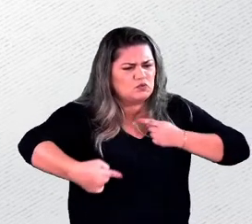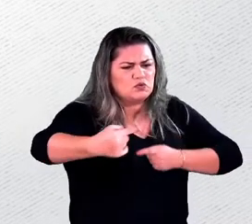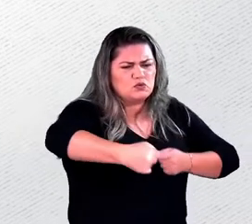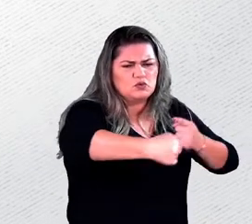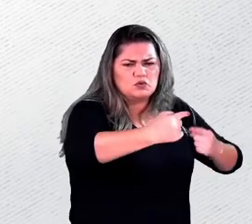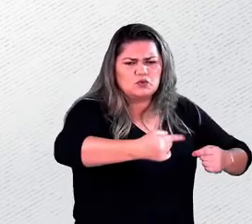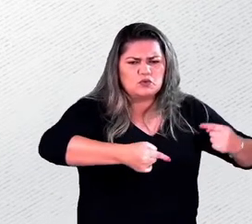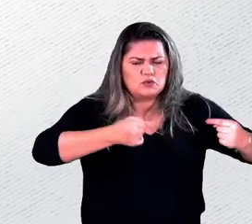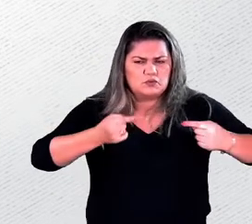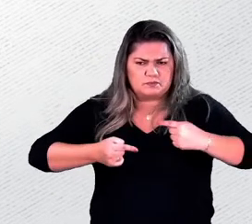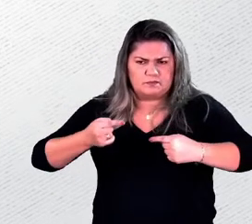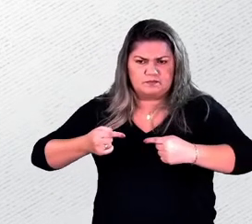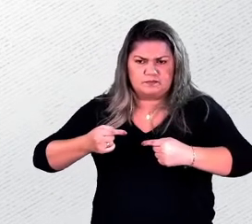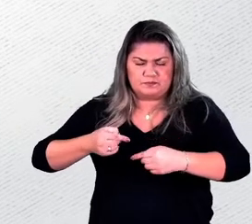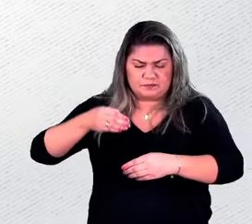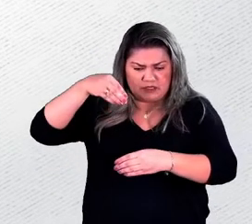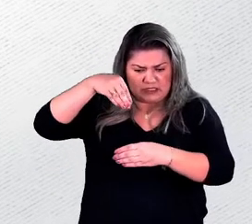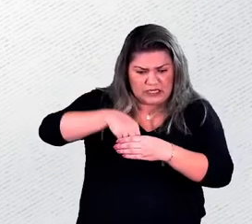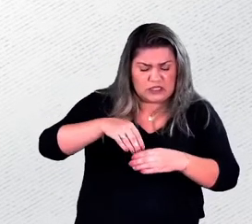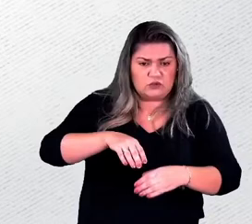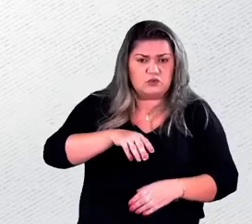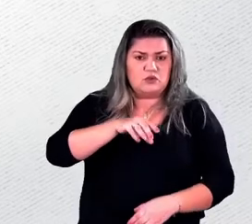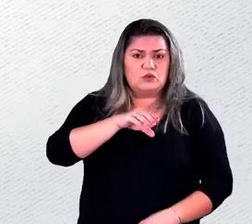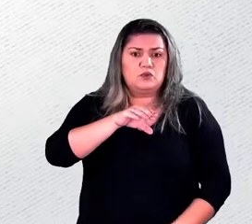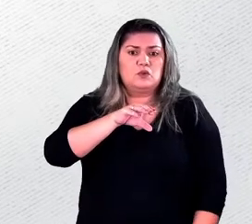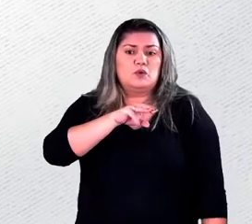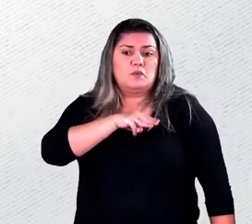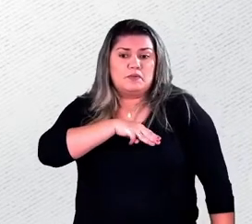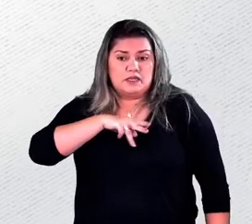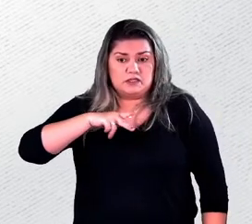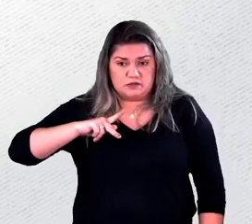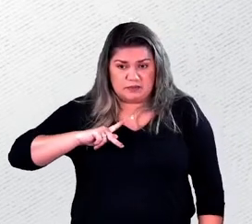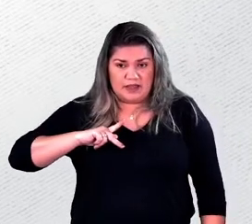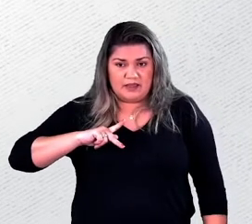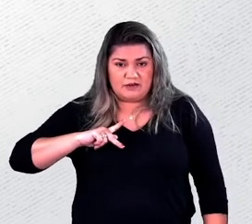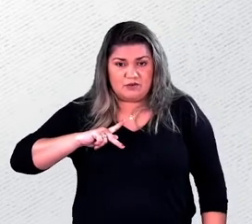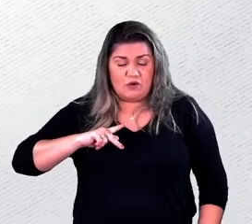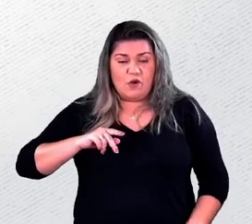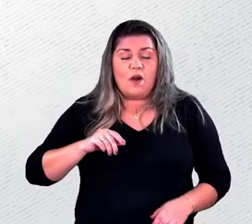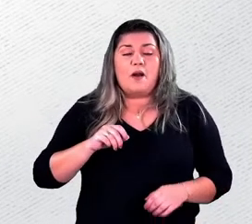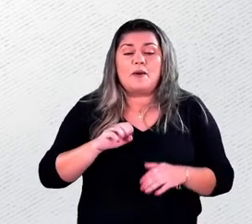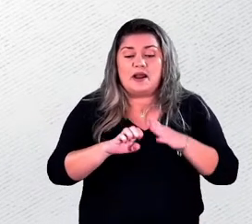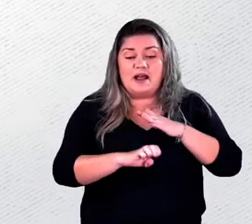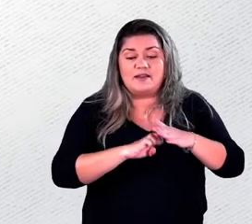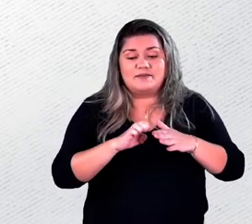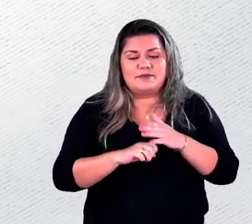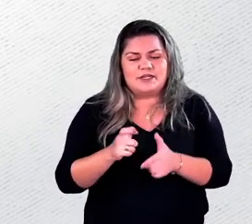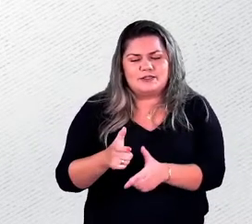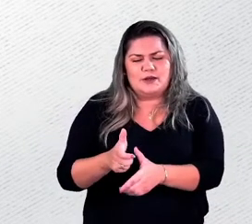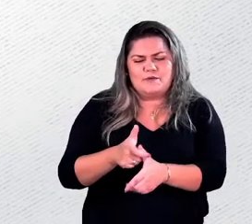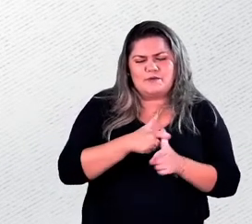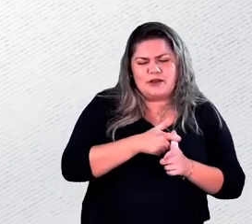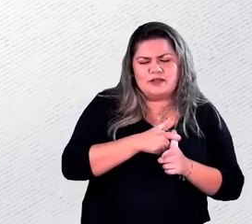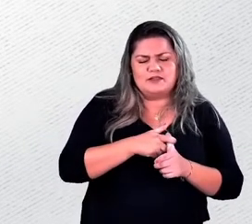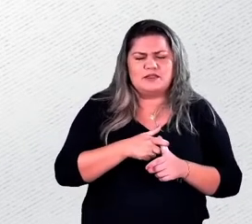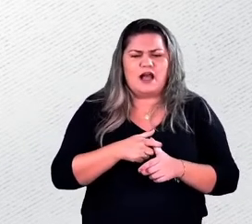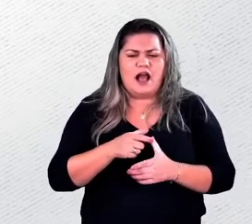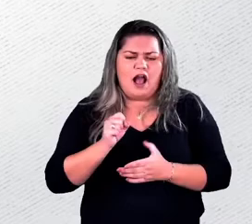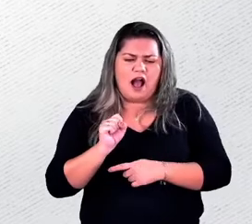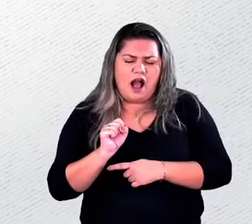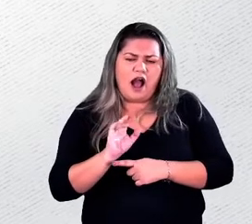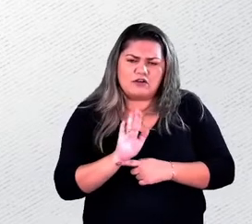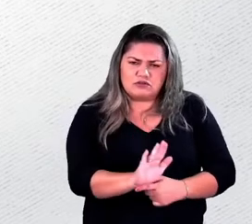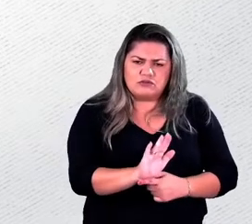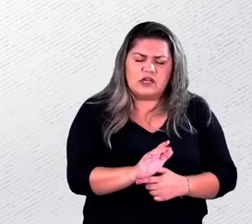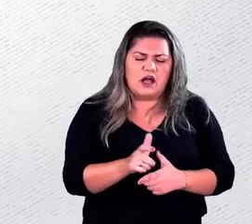para dentro do cnmp em relação à falências em relação à recuperação de empresas ao